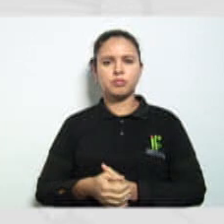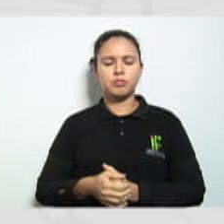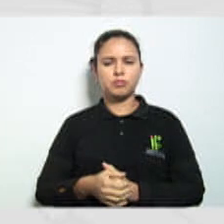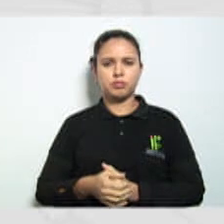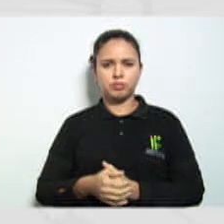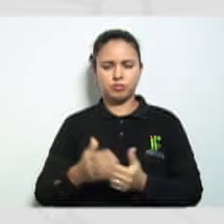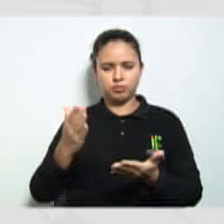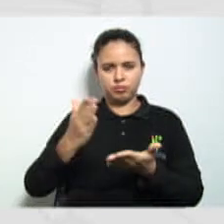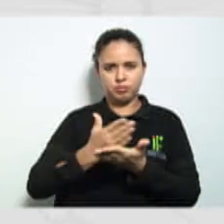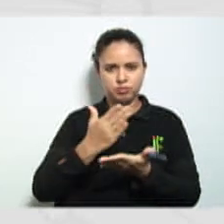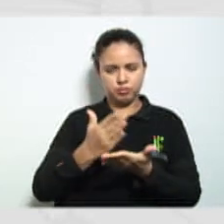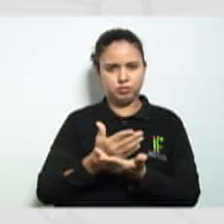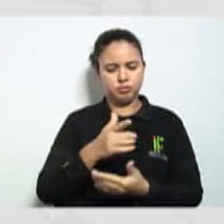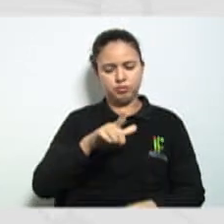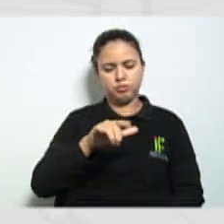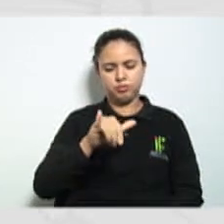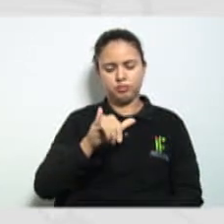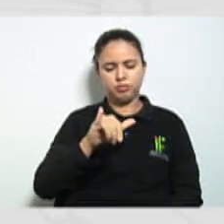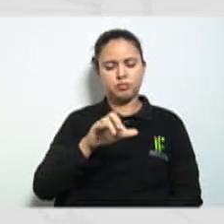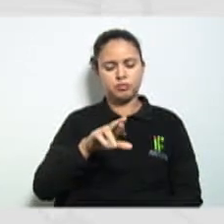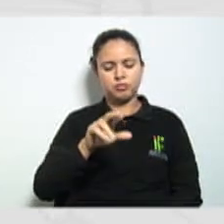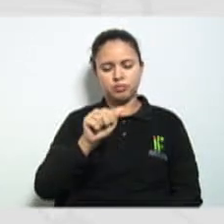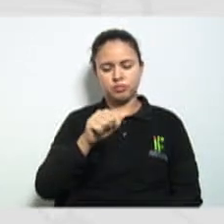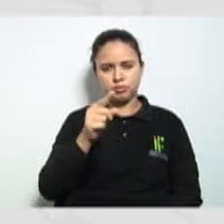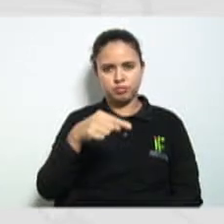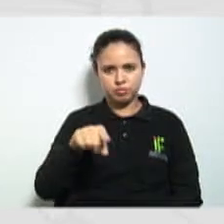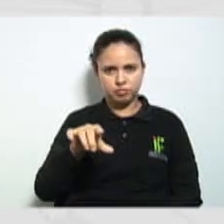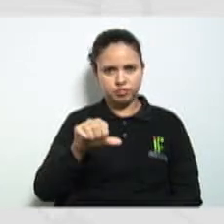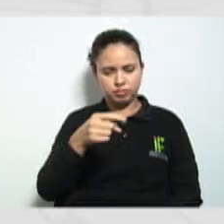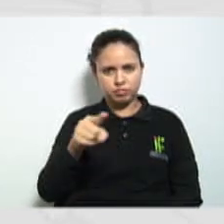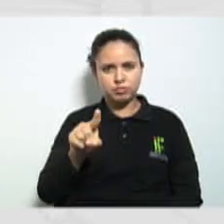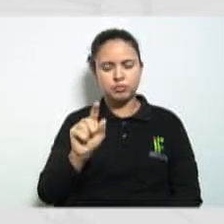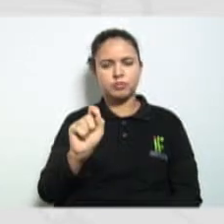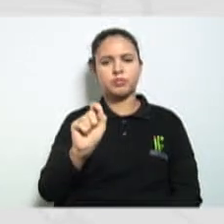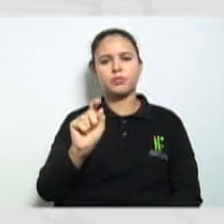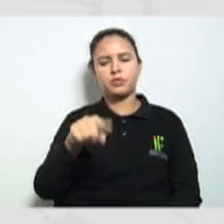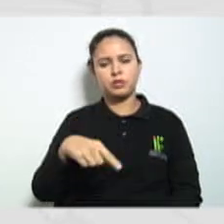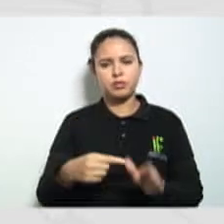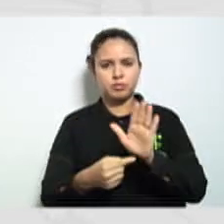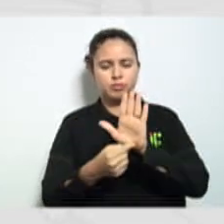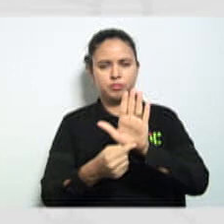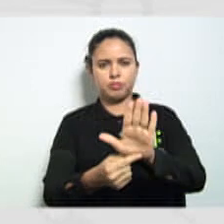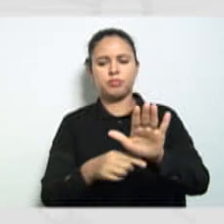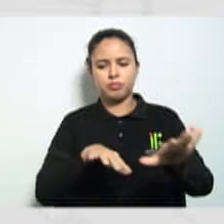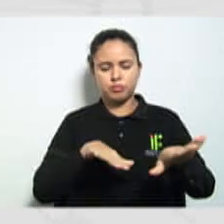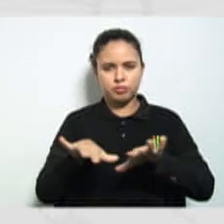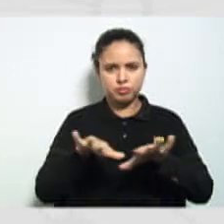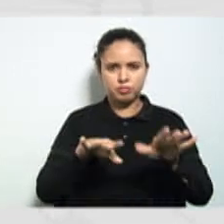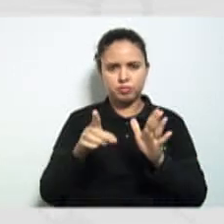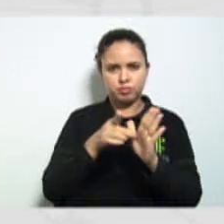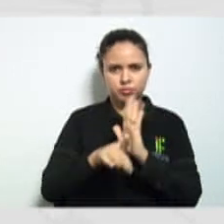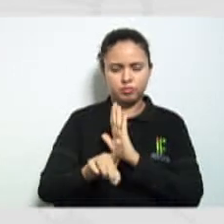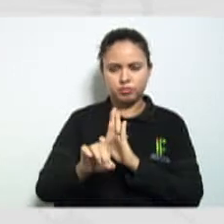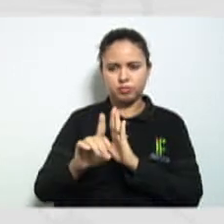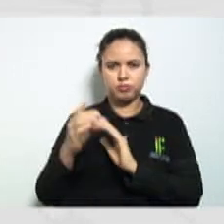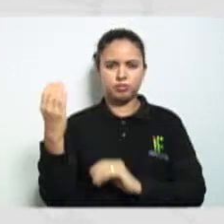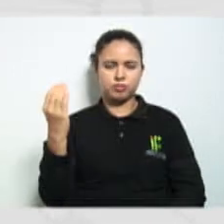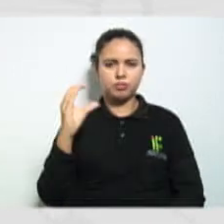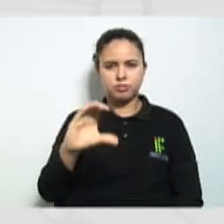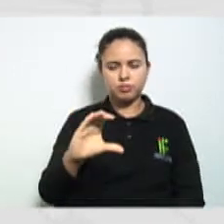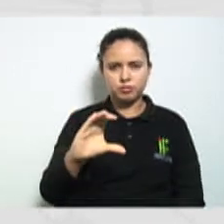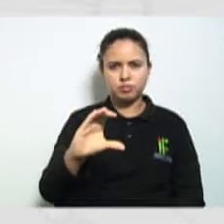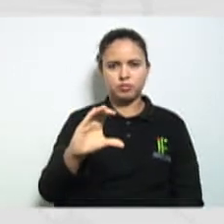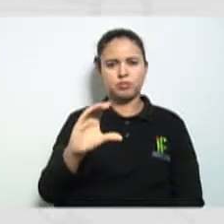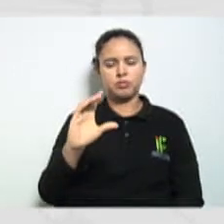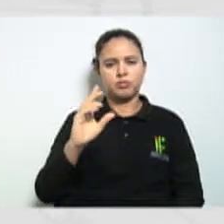O livro Razão tem o mesmo sentido do razonete, pois apresenta as movimentações devedoras e credoras, ocorridas em